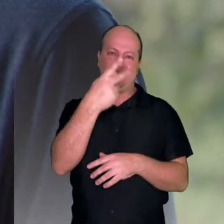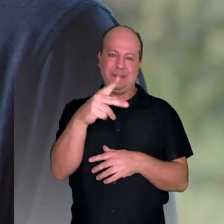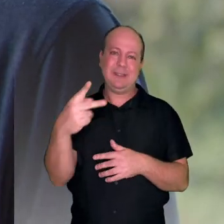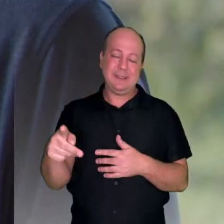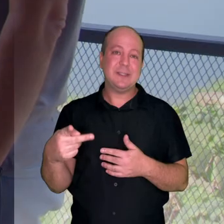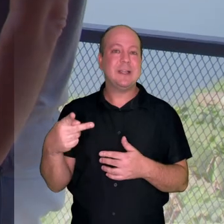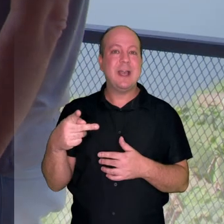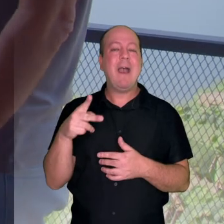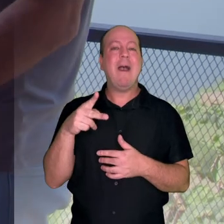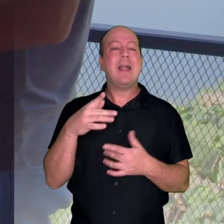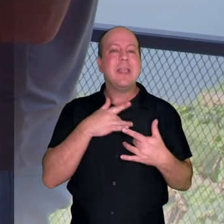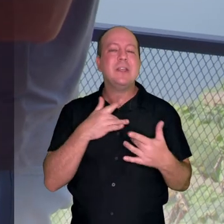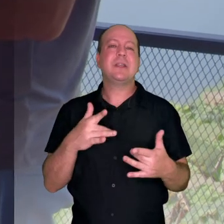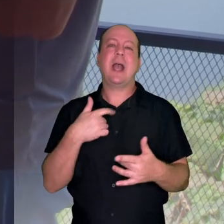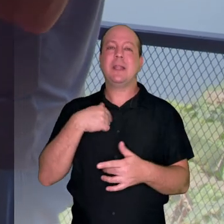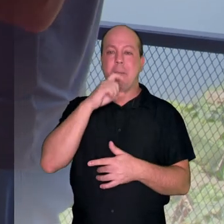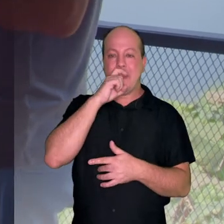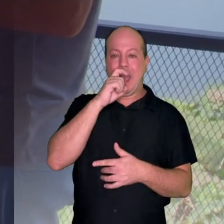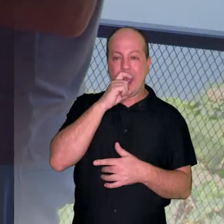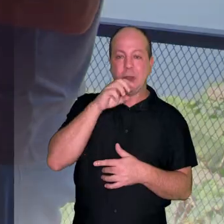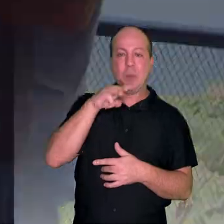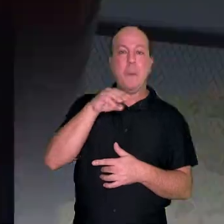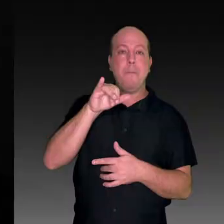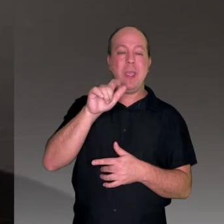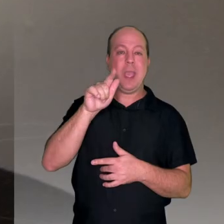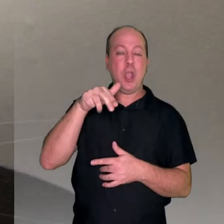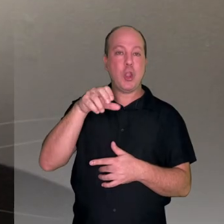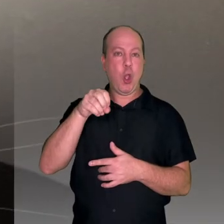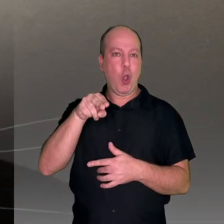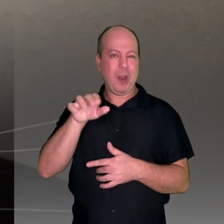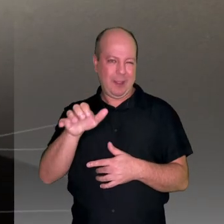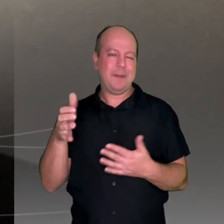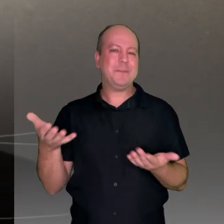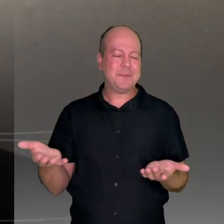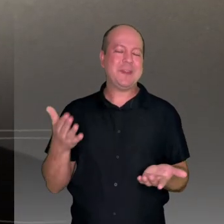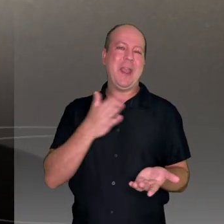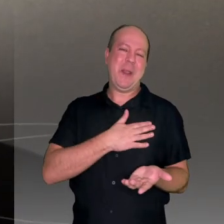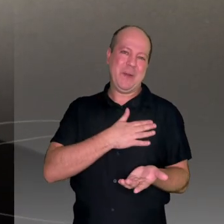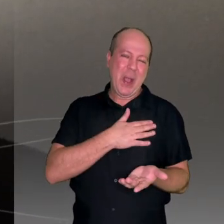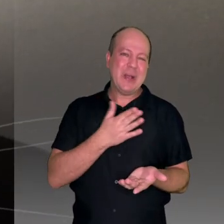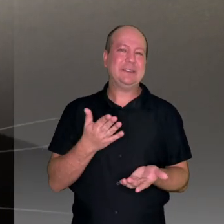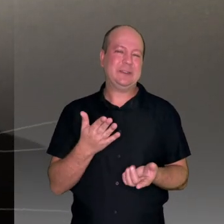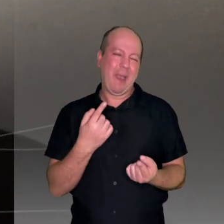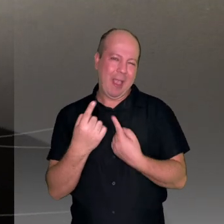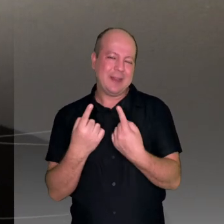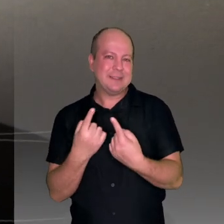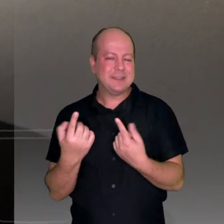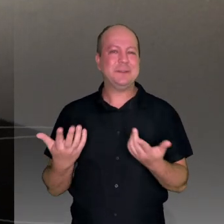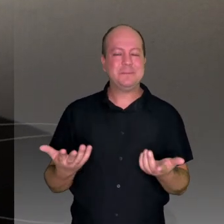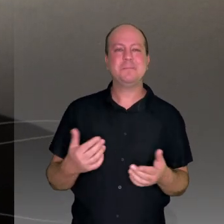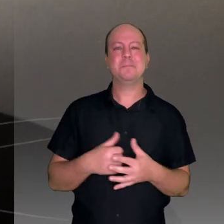exemplo disso. Ela foi dedicada ao pai do Mignone, né? E eu gosto de colocar uma